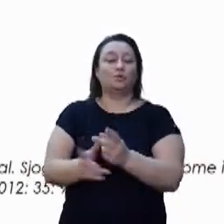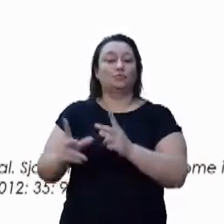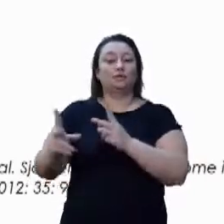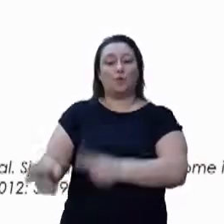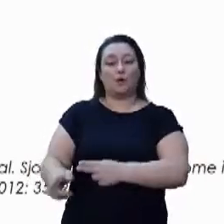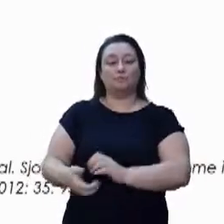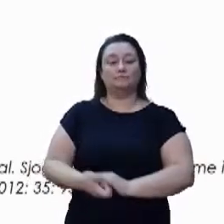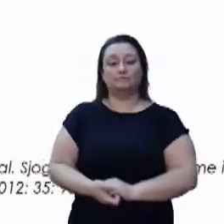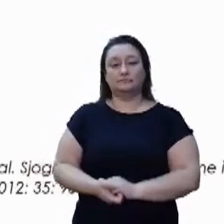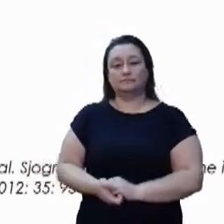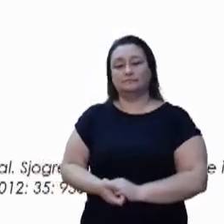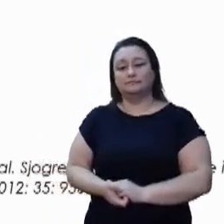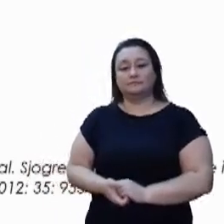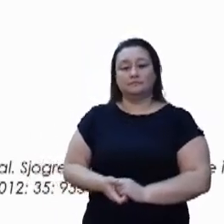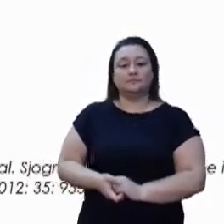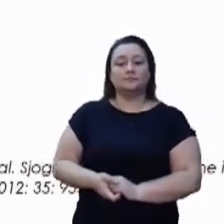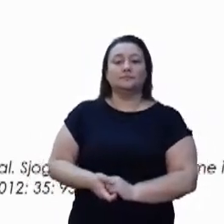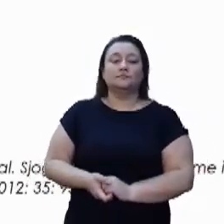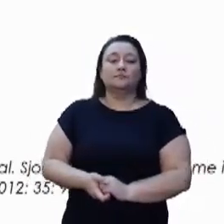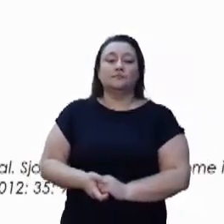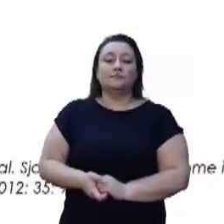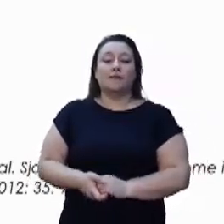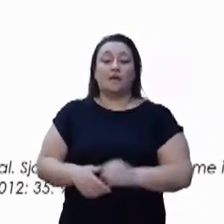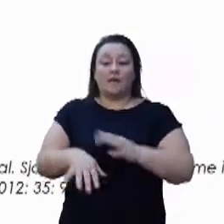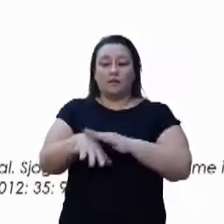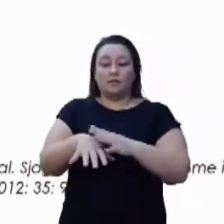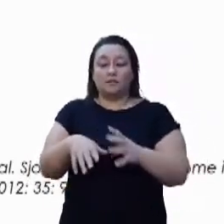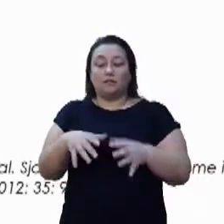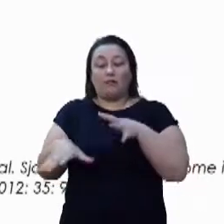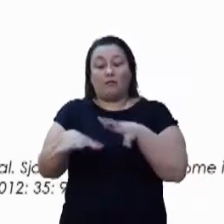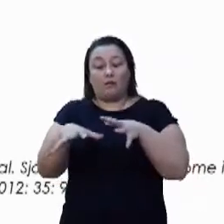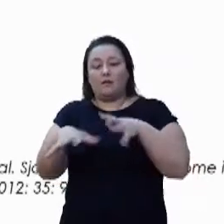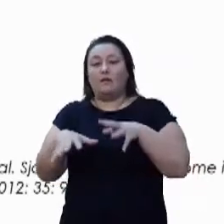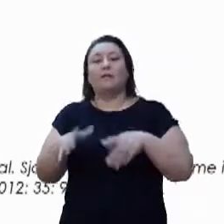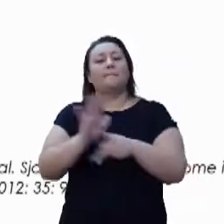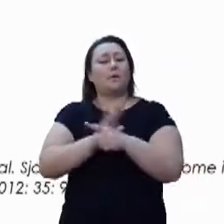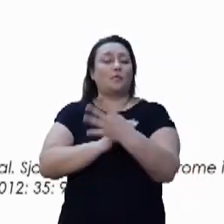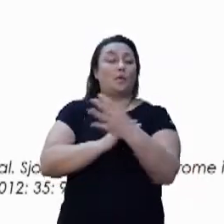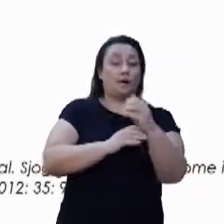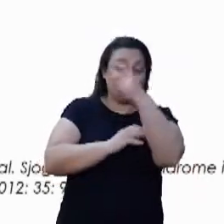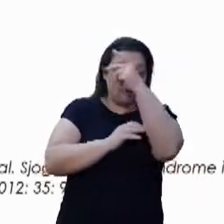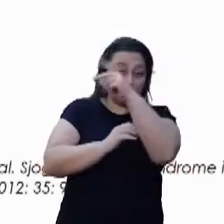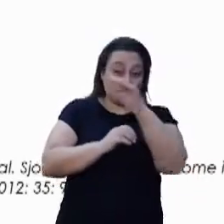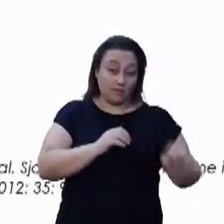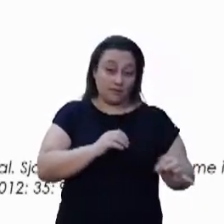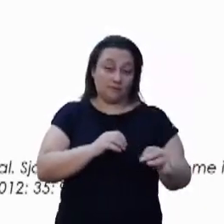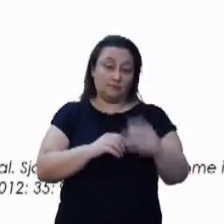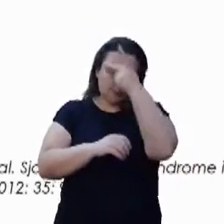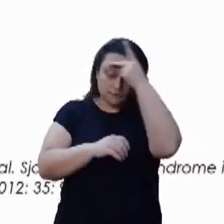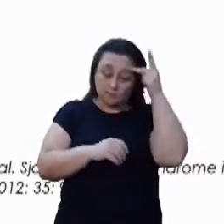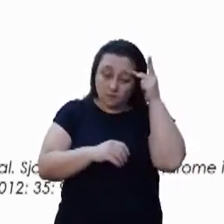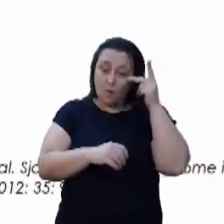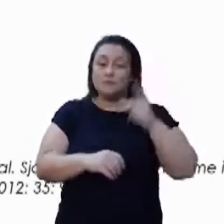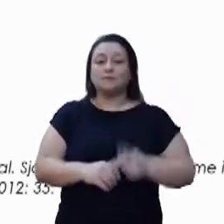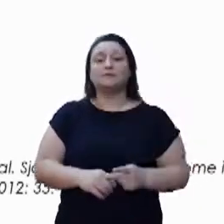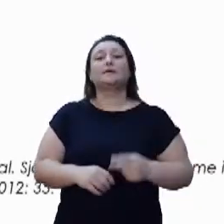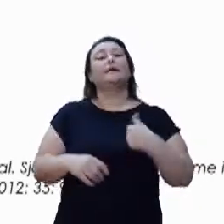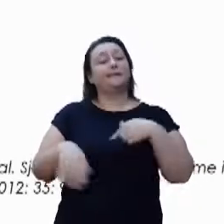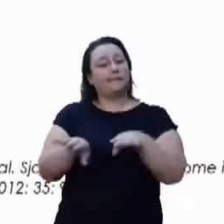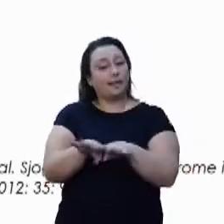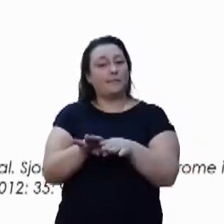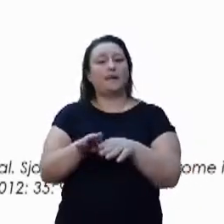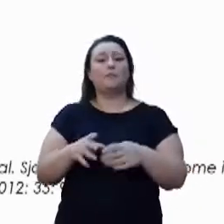estático. A epilepsia ela vai estar presente em cerca de 40% dos casos, e a distonia é uma